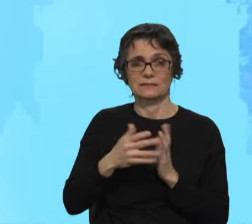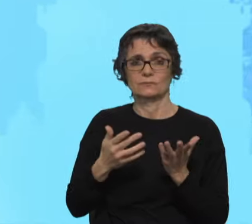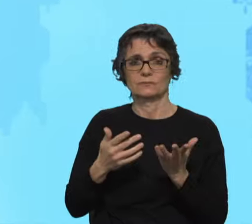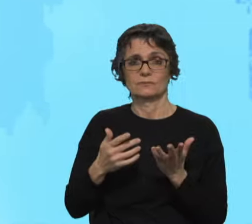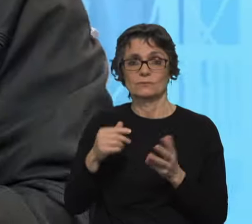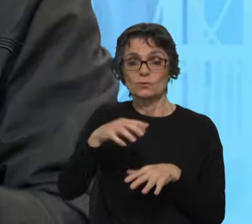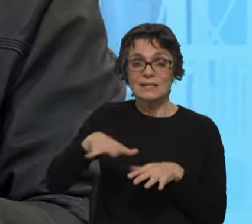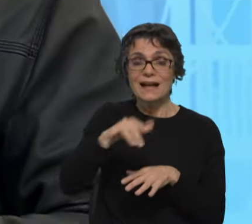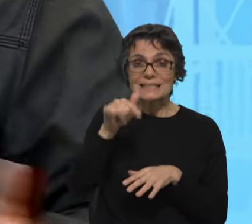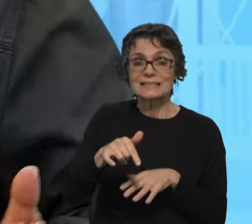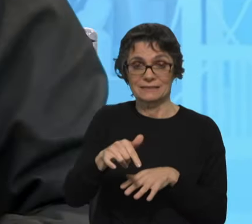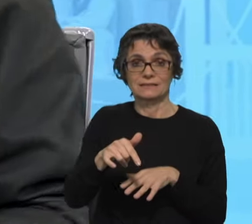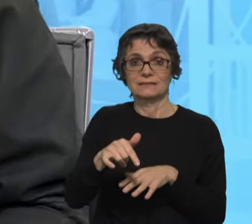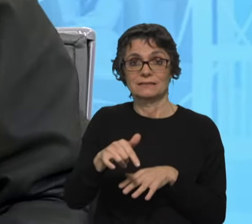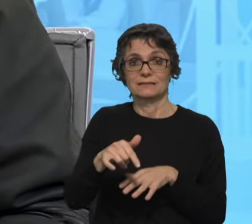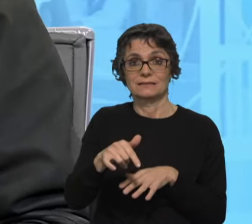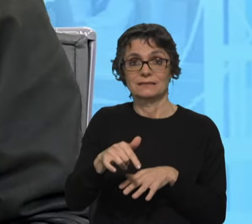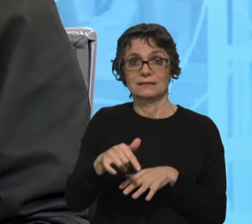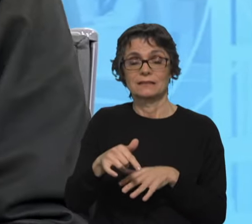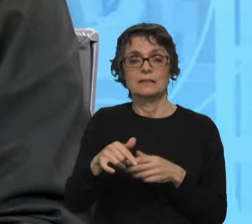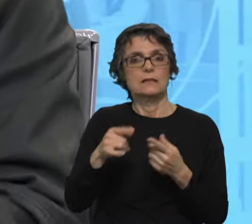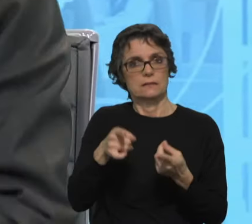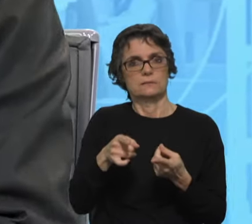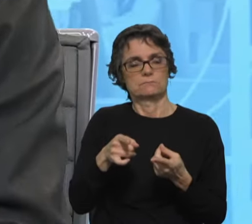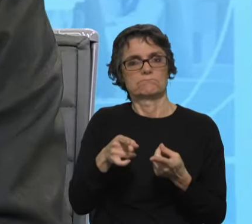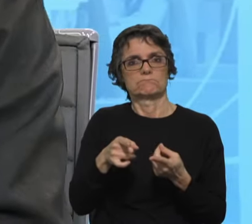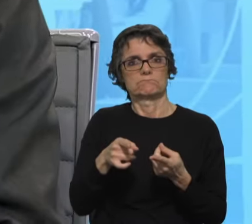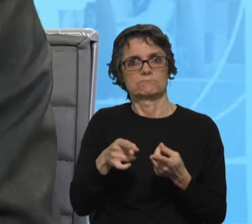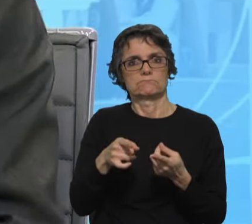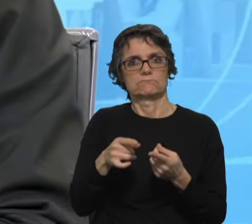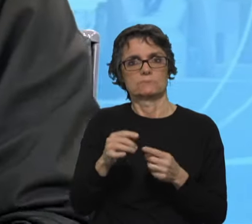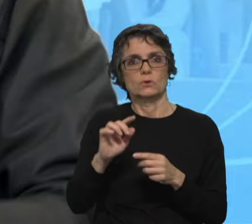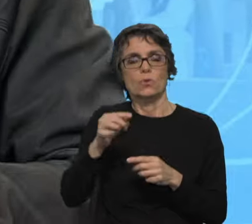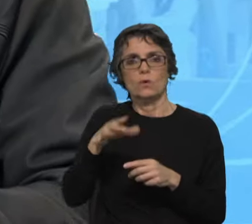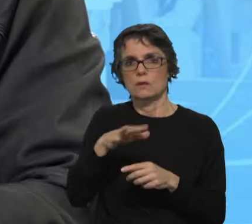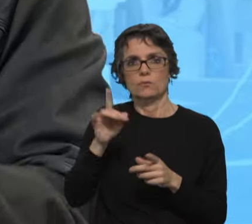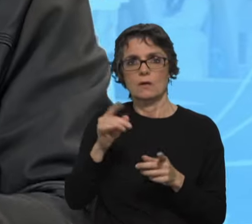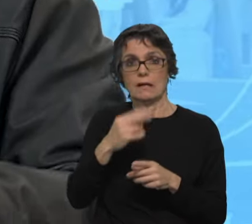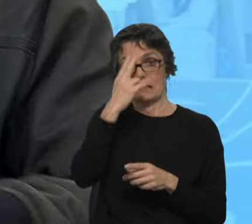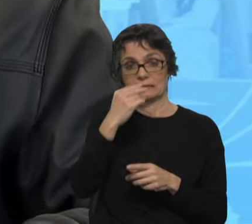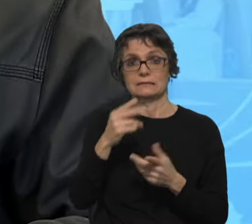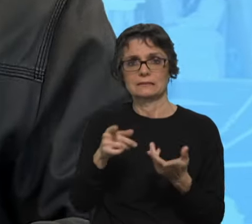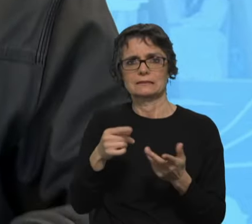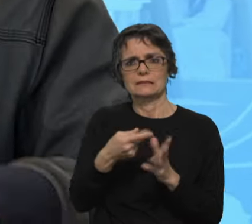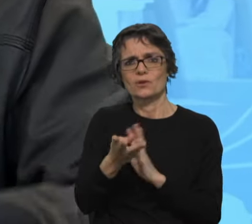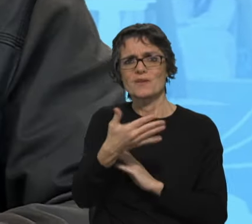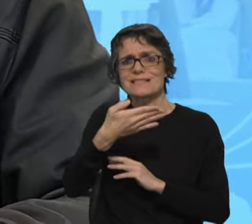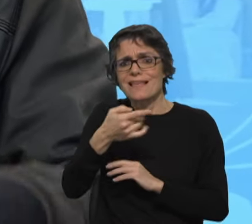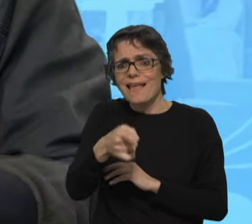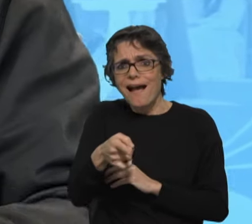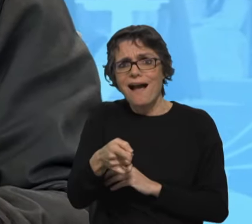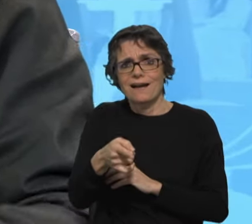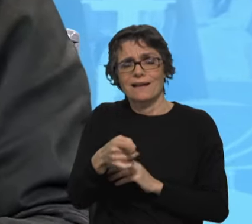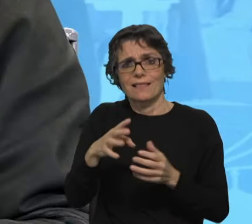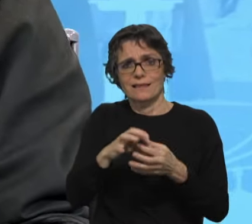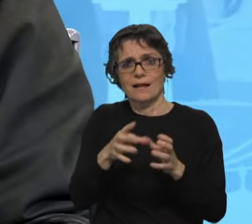portanto a nível de interior não deve de haver outra zona e em que tivemos sete castelos temporários dentro do território que atualmente